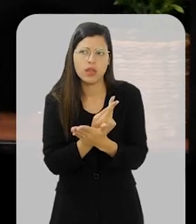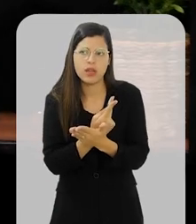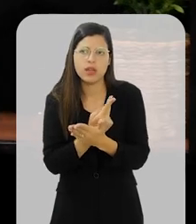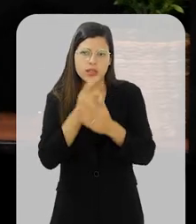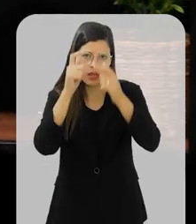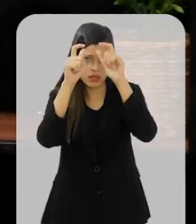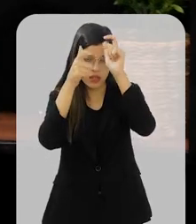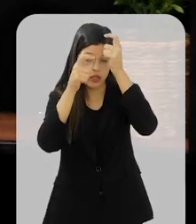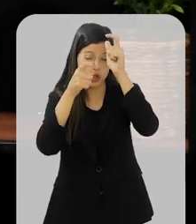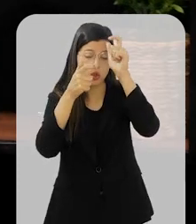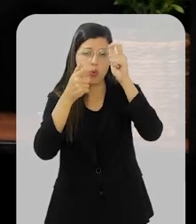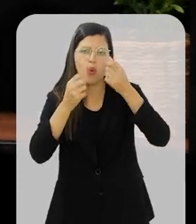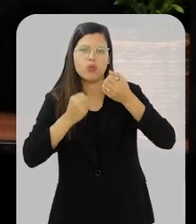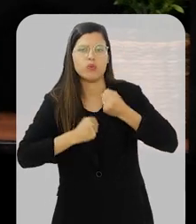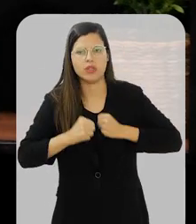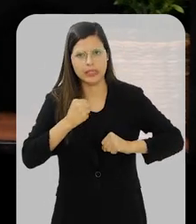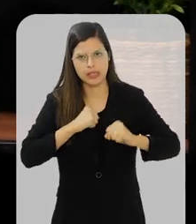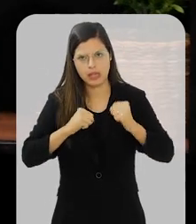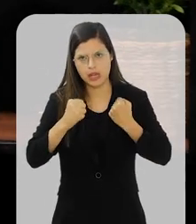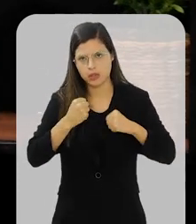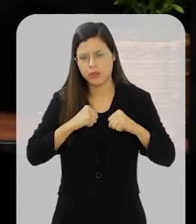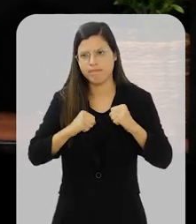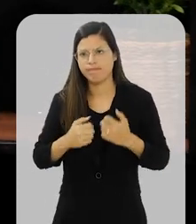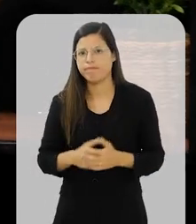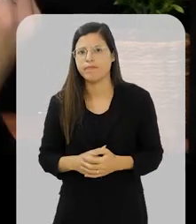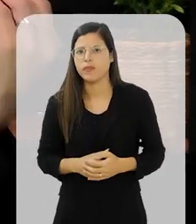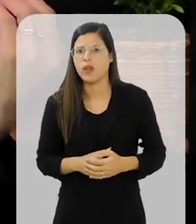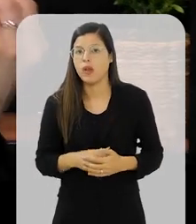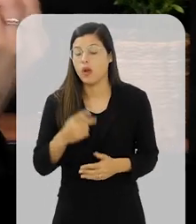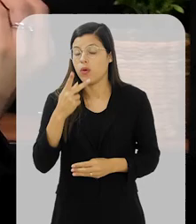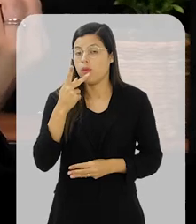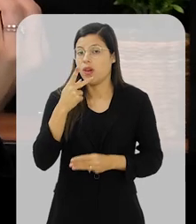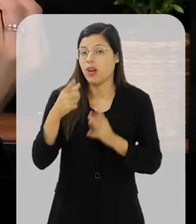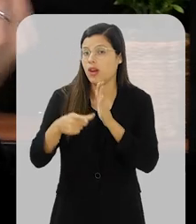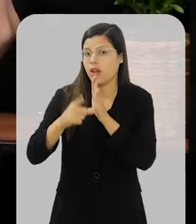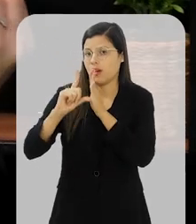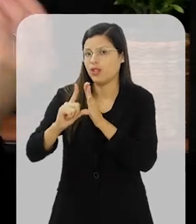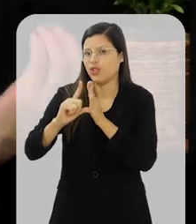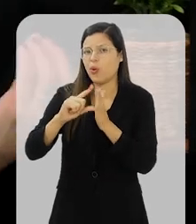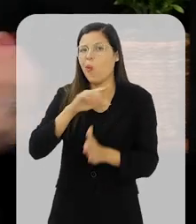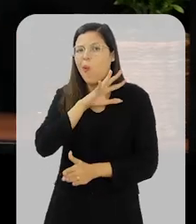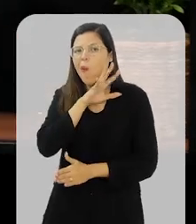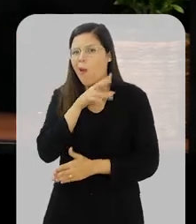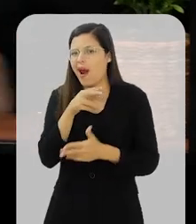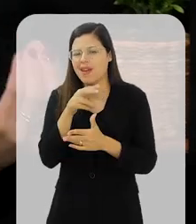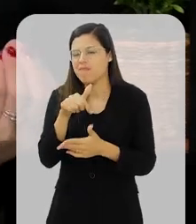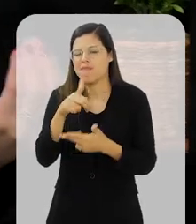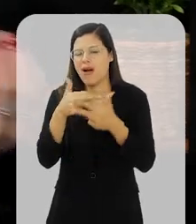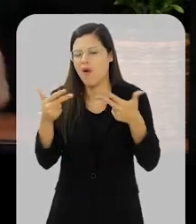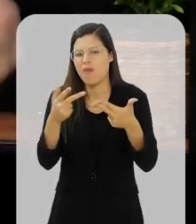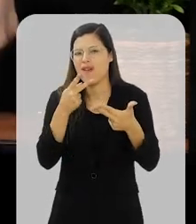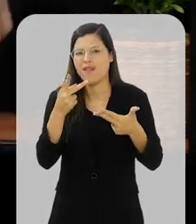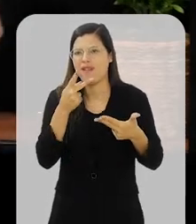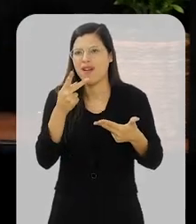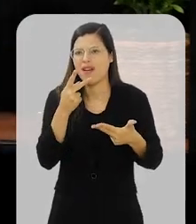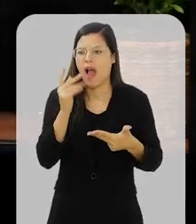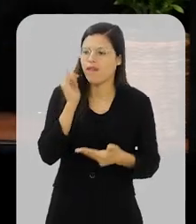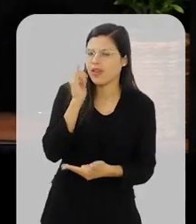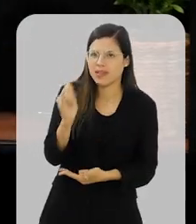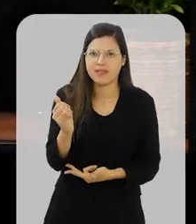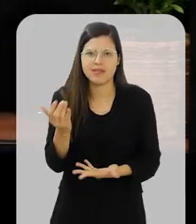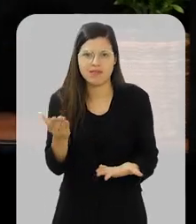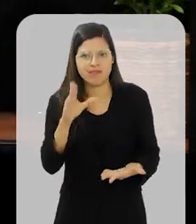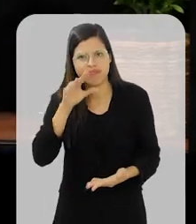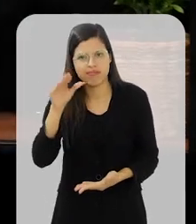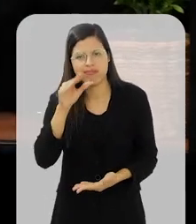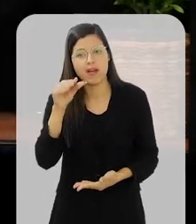possa vir a desenvolver esses transtornos de ansiedade, né? E aí, aquilo que eu tinha mencionado antes, o animal, ele não vai dizer pra gente, né? A gente percebe